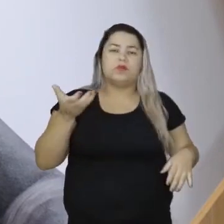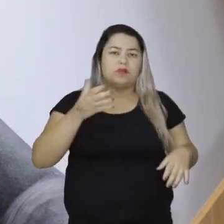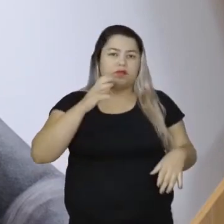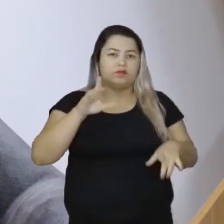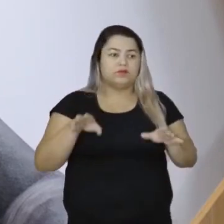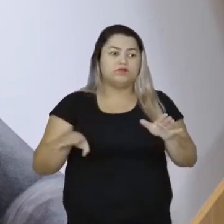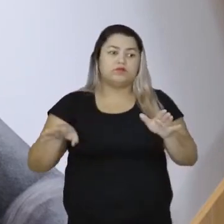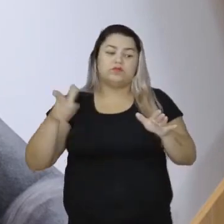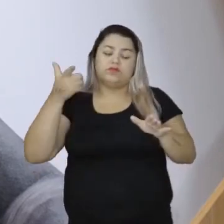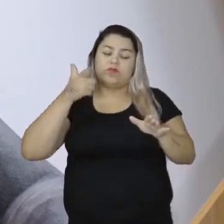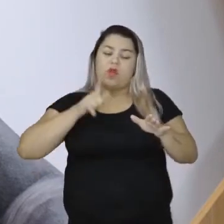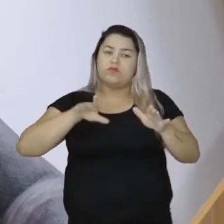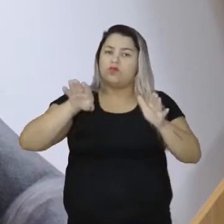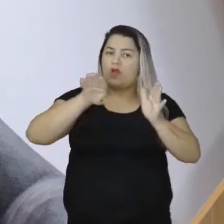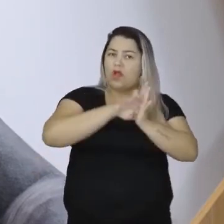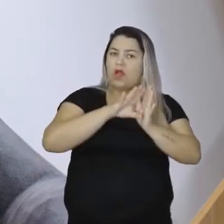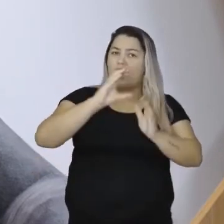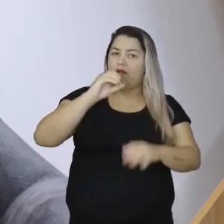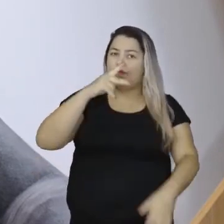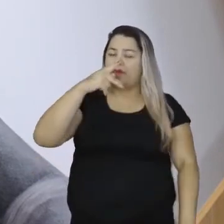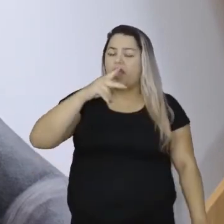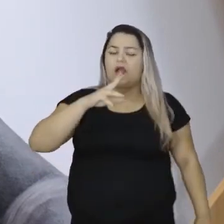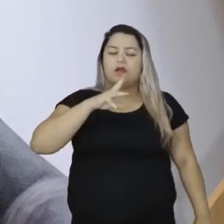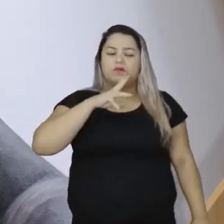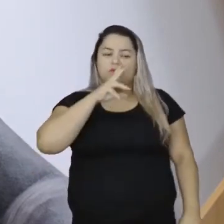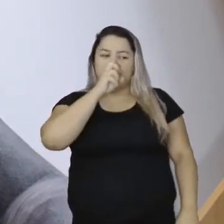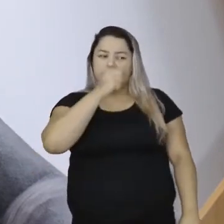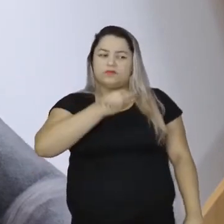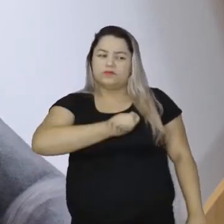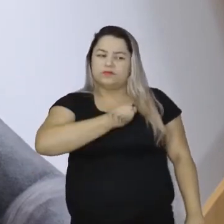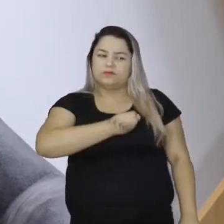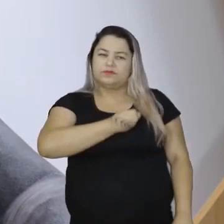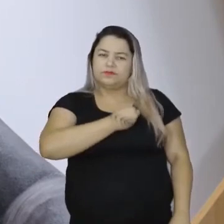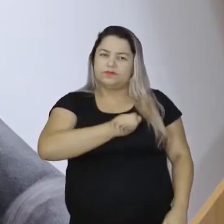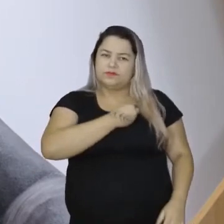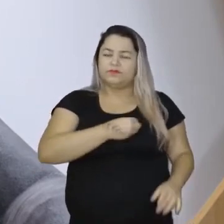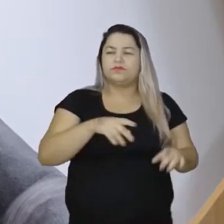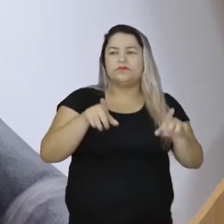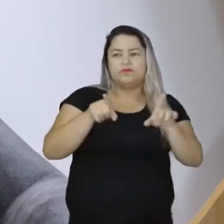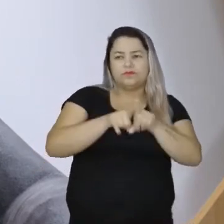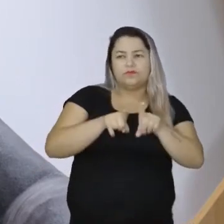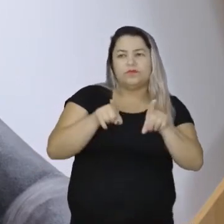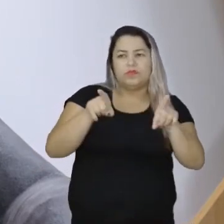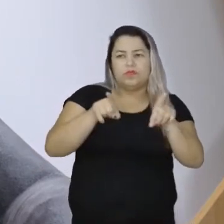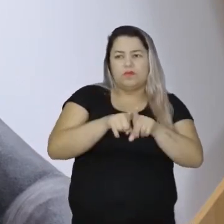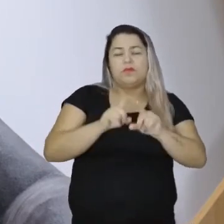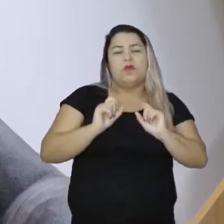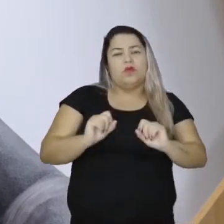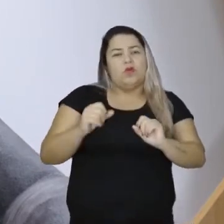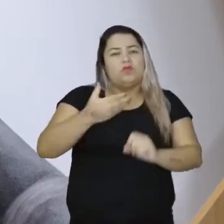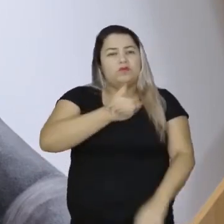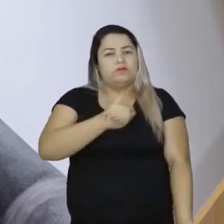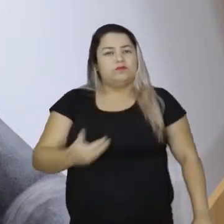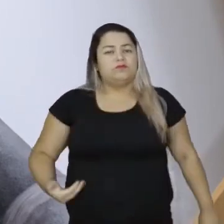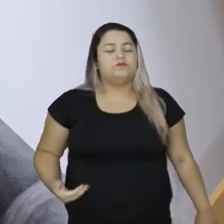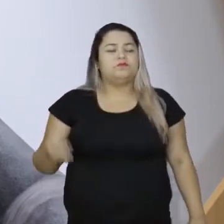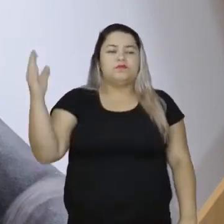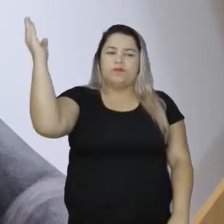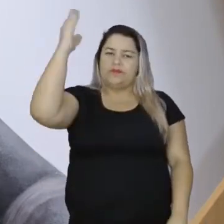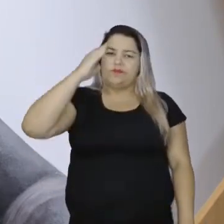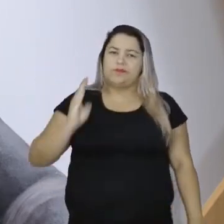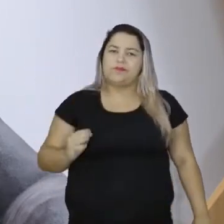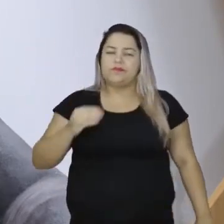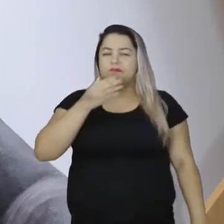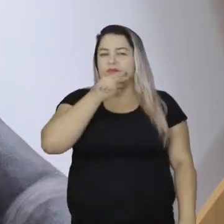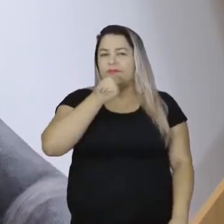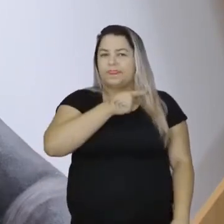COP com uma presença forte das nossas proposições, através do governo brasileiro. O